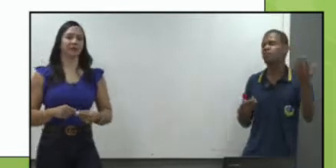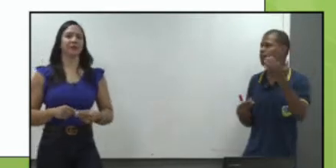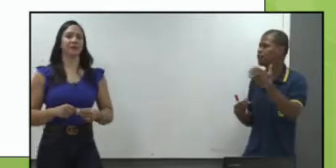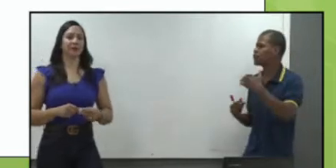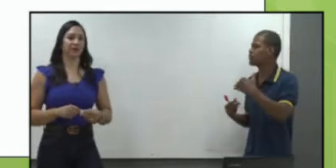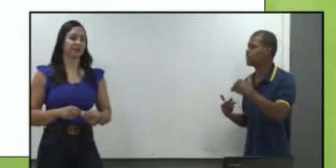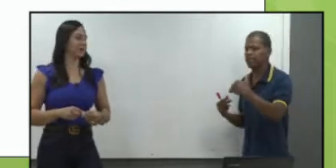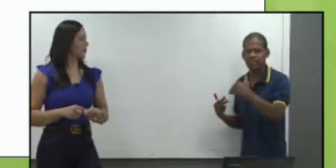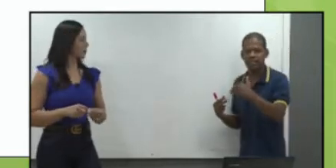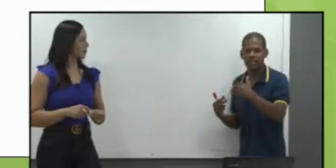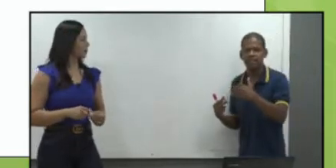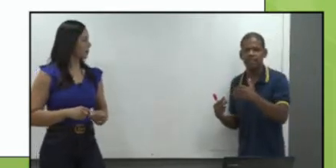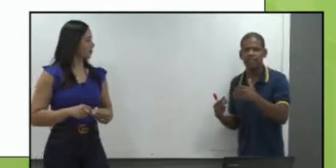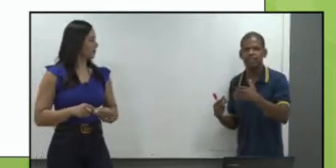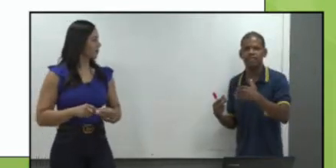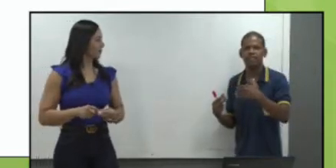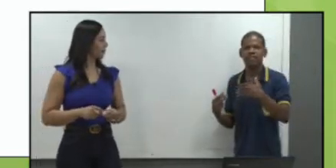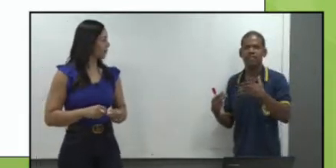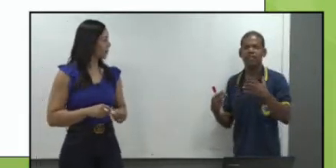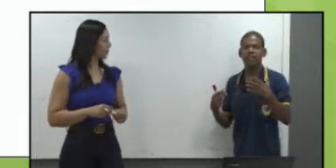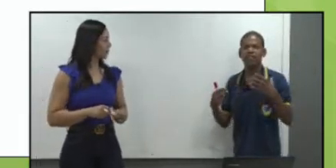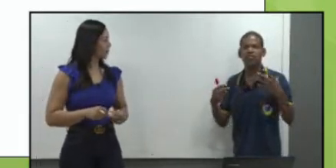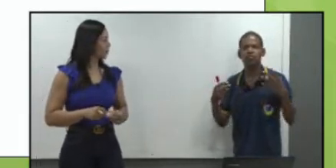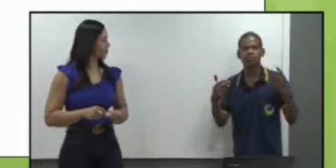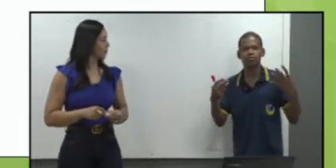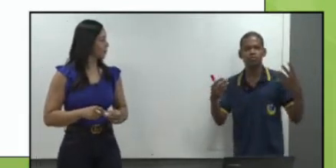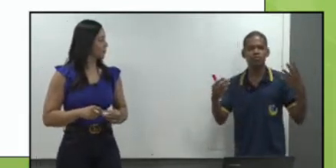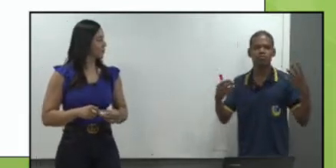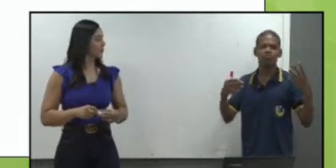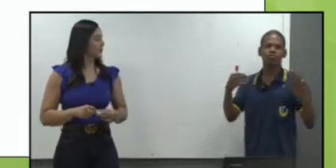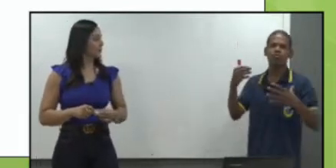E também, professora, na Grécia Antiga,